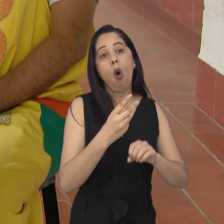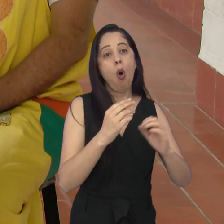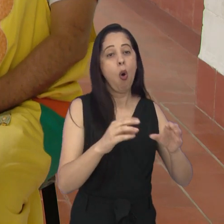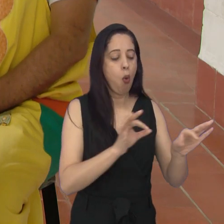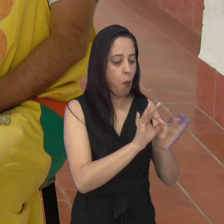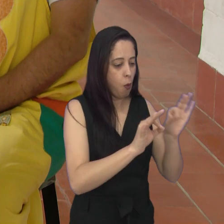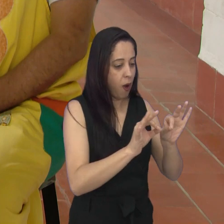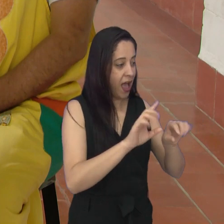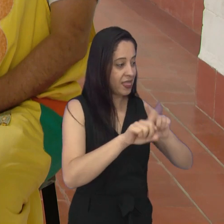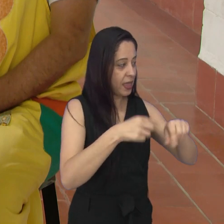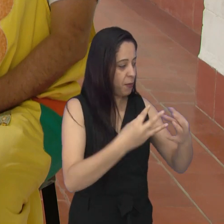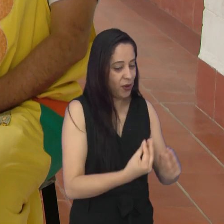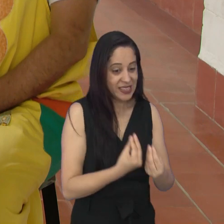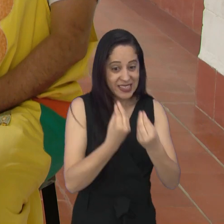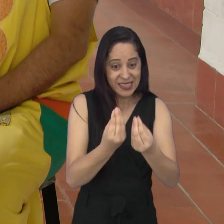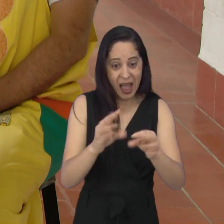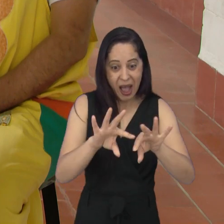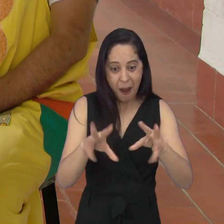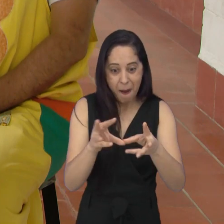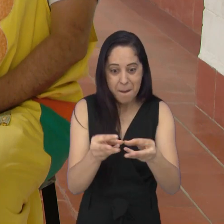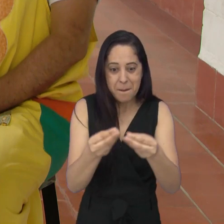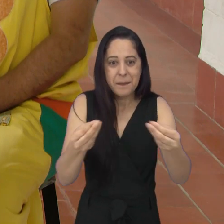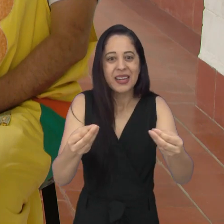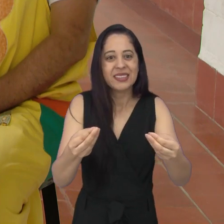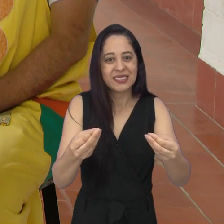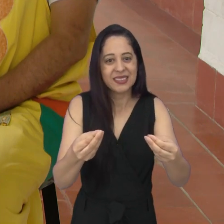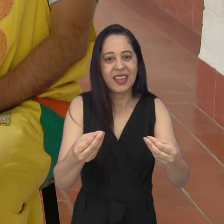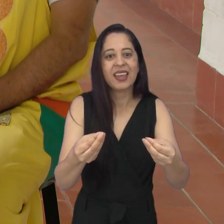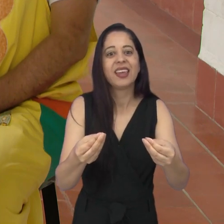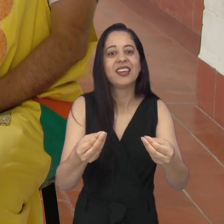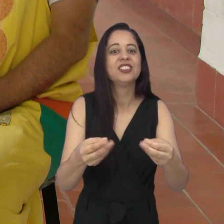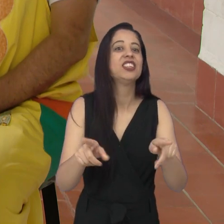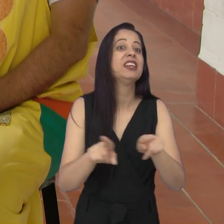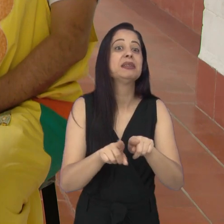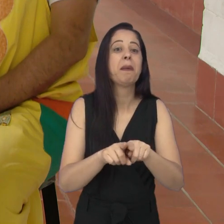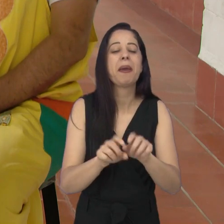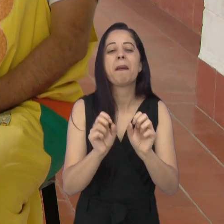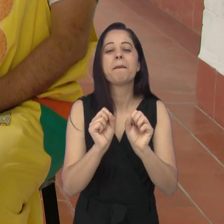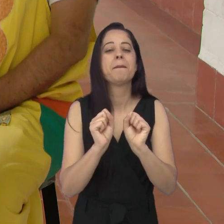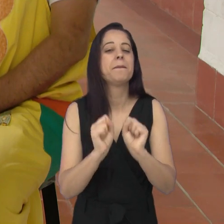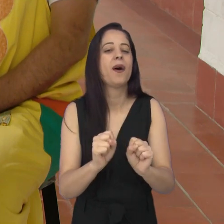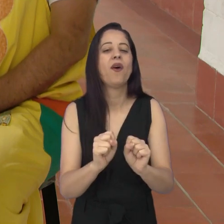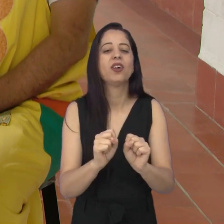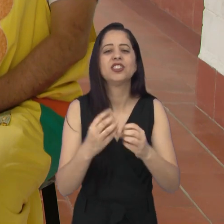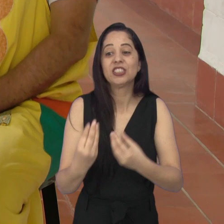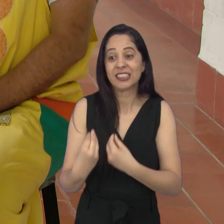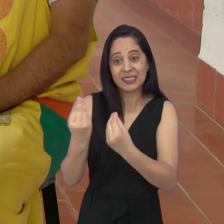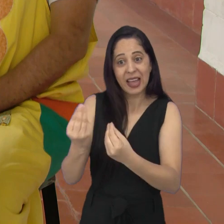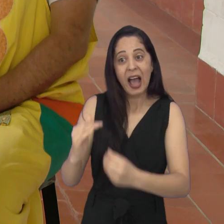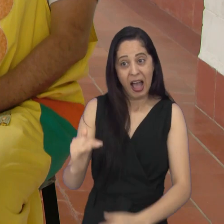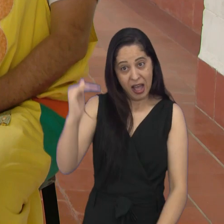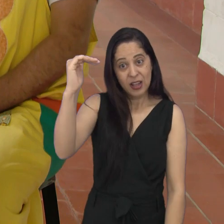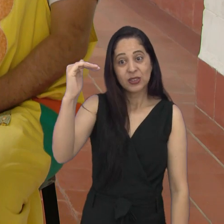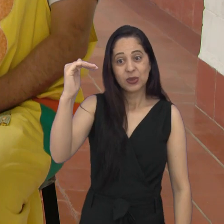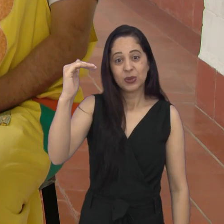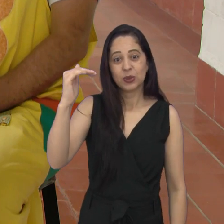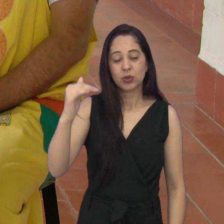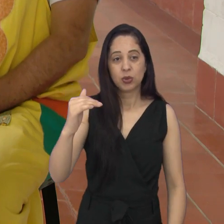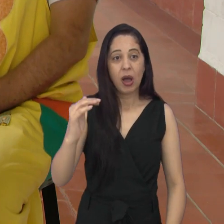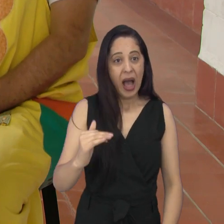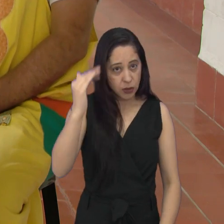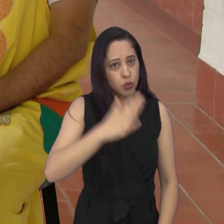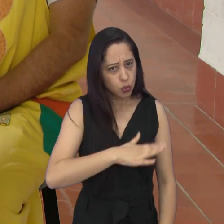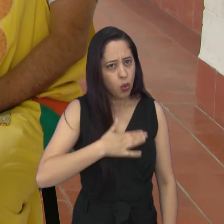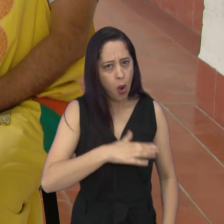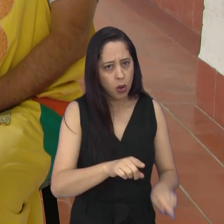presentear uma criança que você tem aí um afeto, ou também trabalhar isso até para um adulto, porque eu acho que adulto